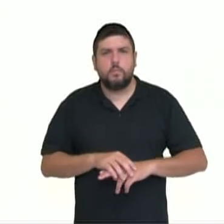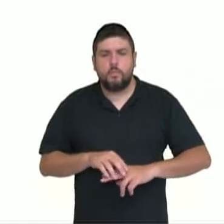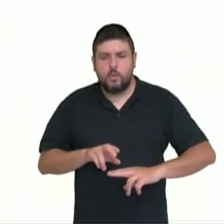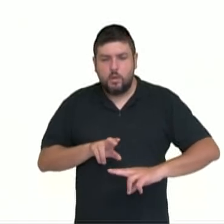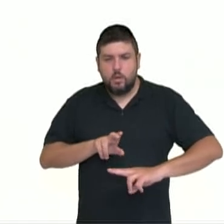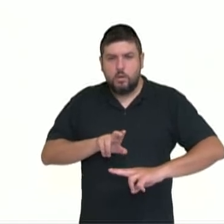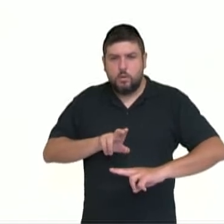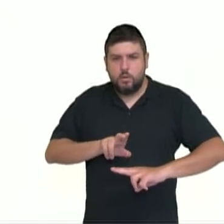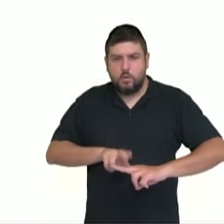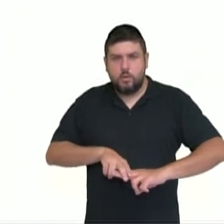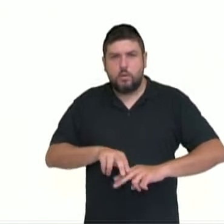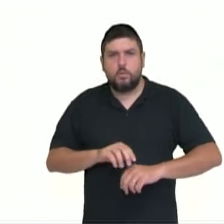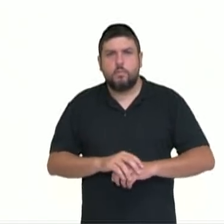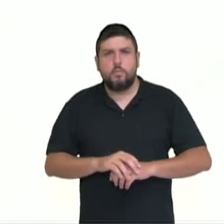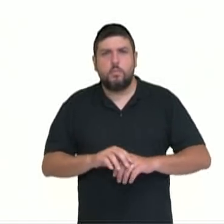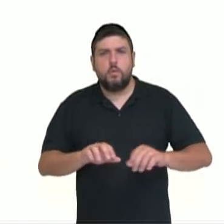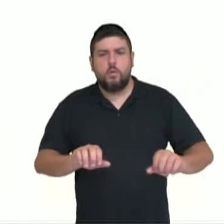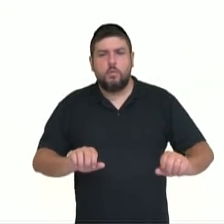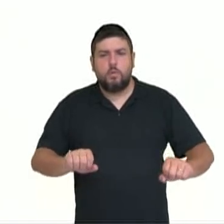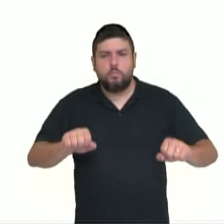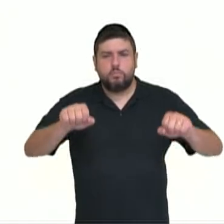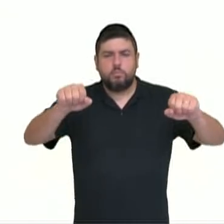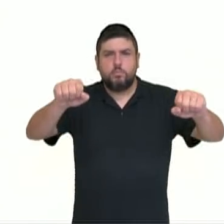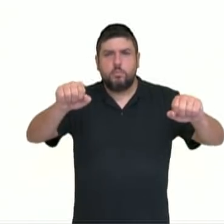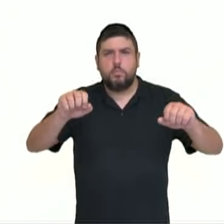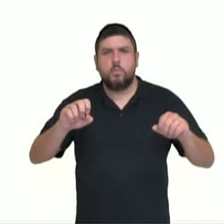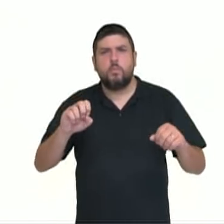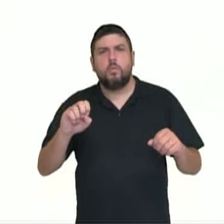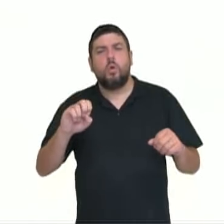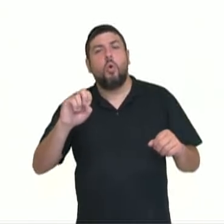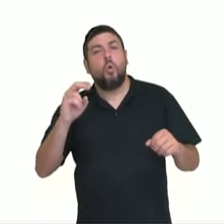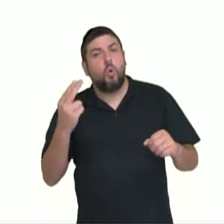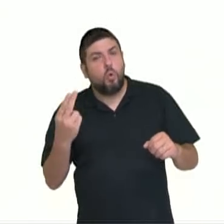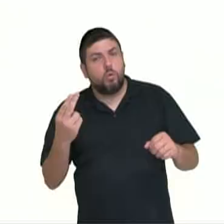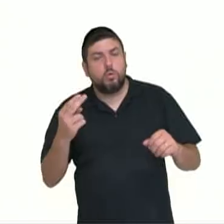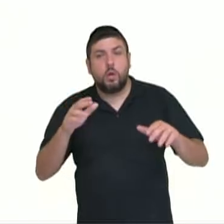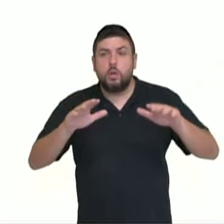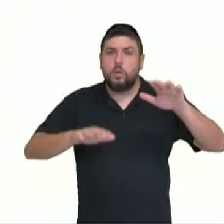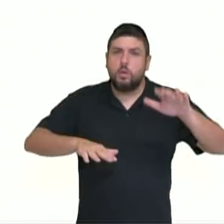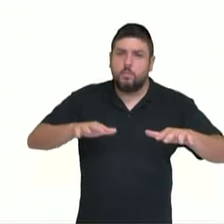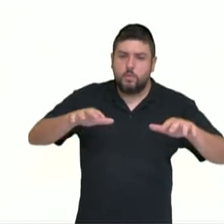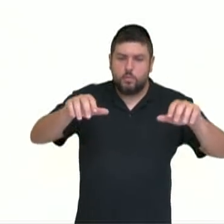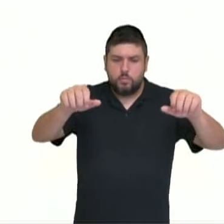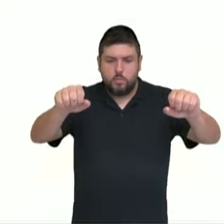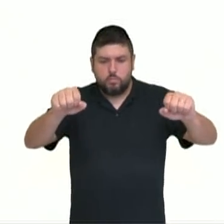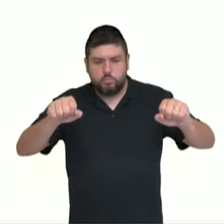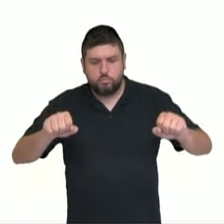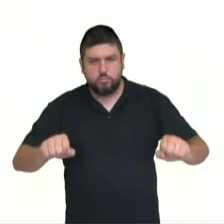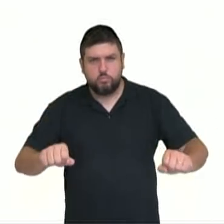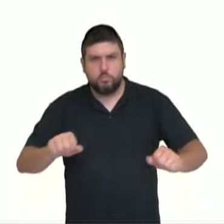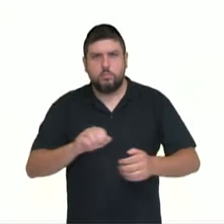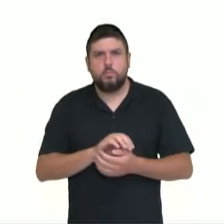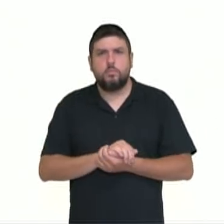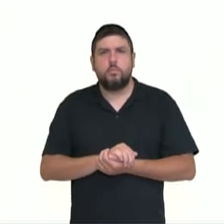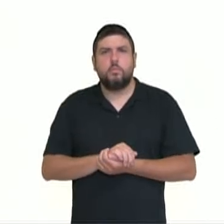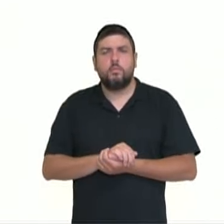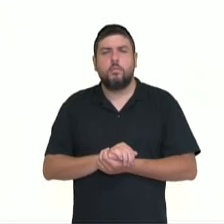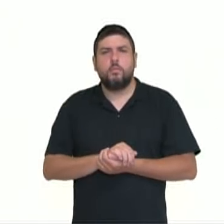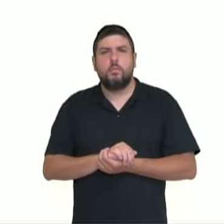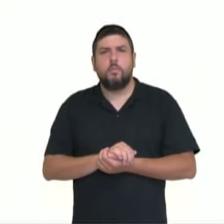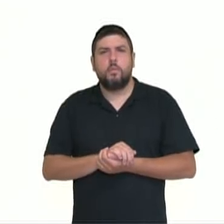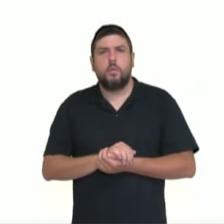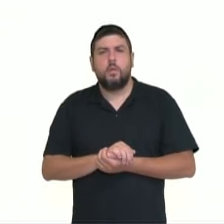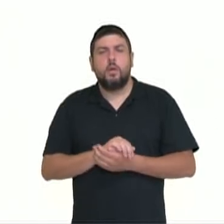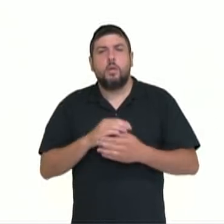piano ou fecha o piano, então depende aí do intérprete, né, se prepara para